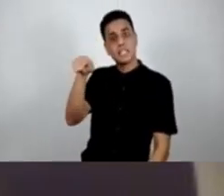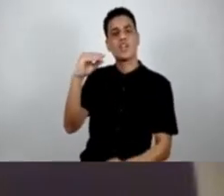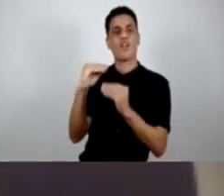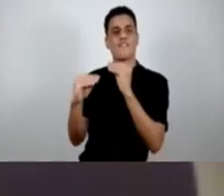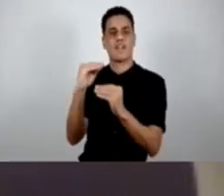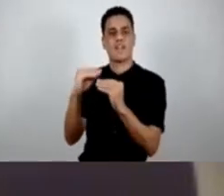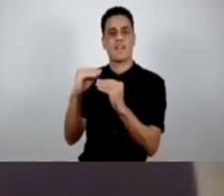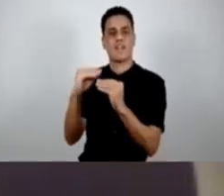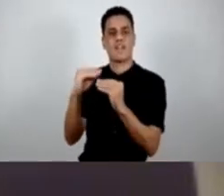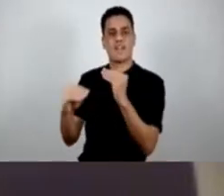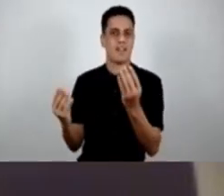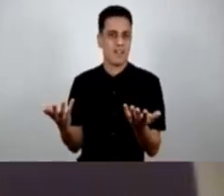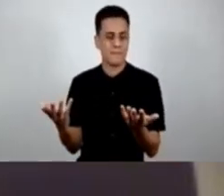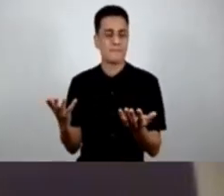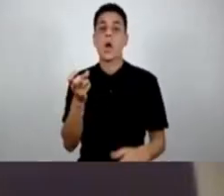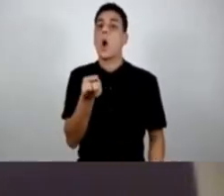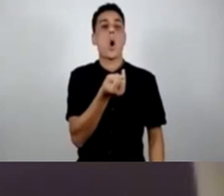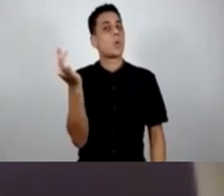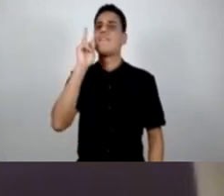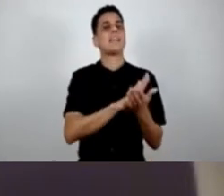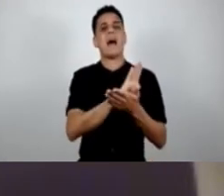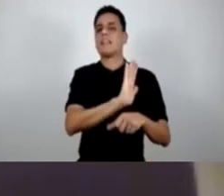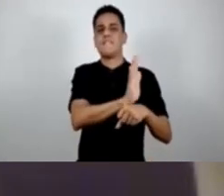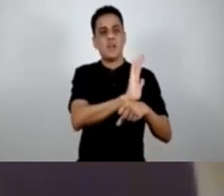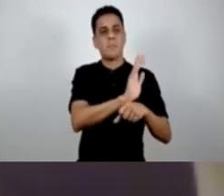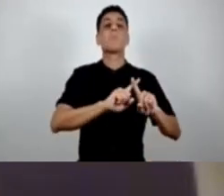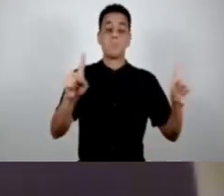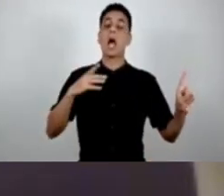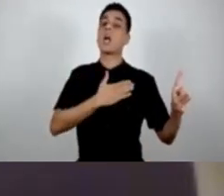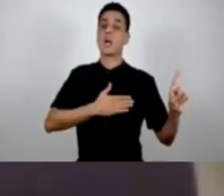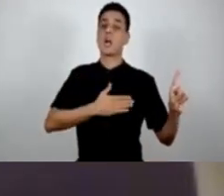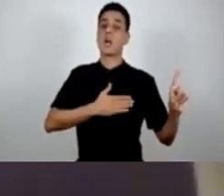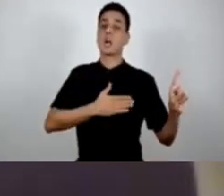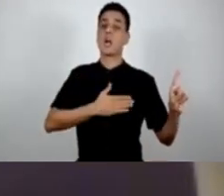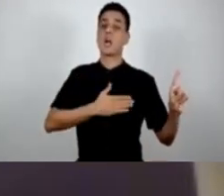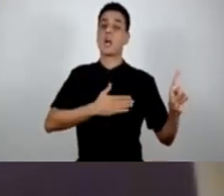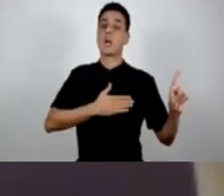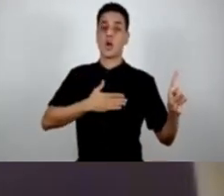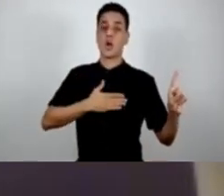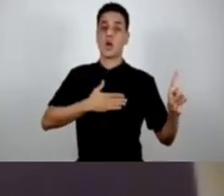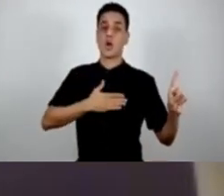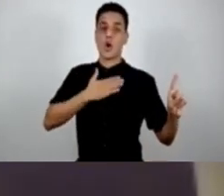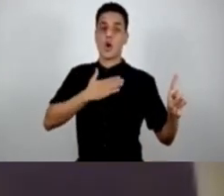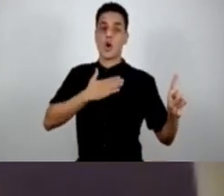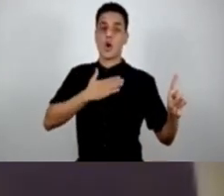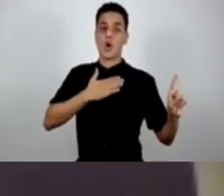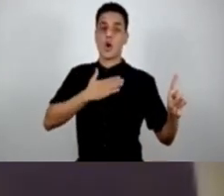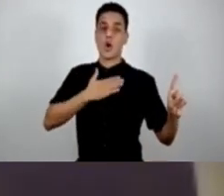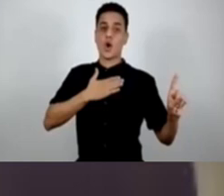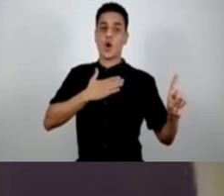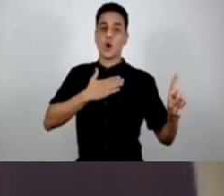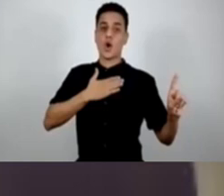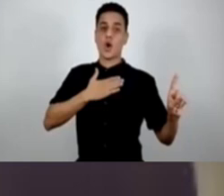habitualmente cinema brasileiro. Então, estamos falando de audiências diferentes. Mas eu lembro também,